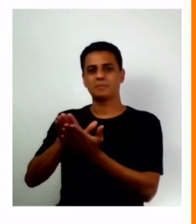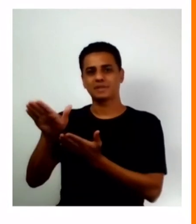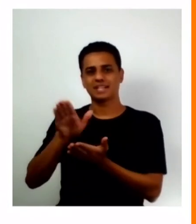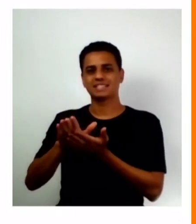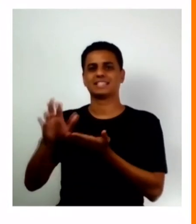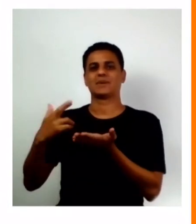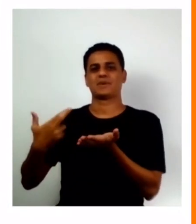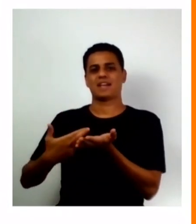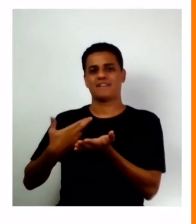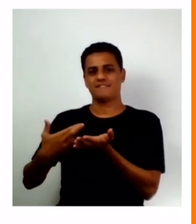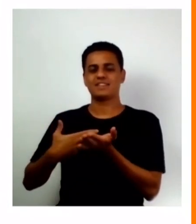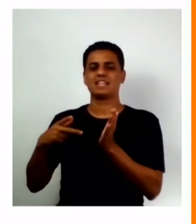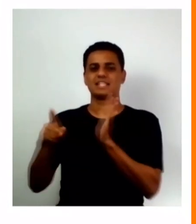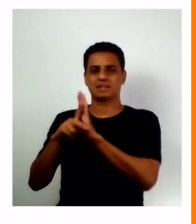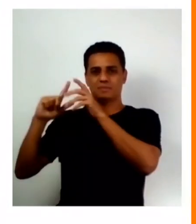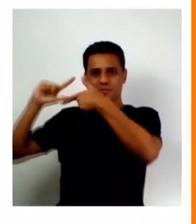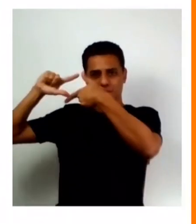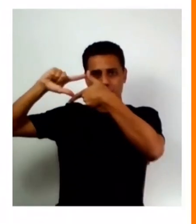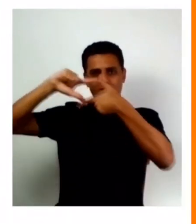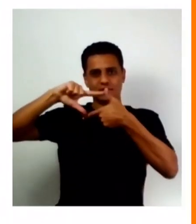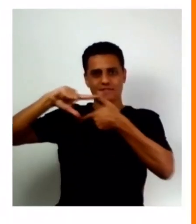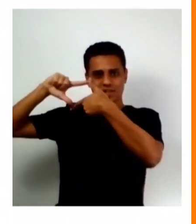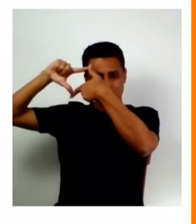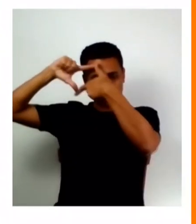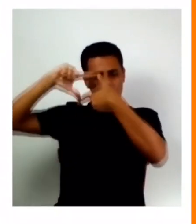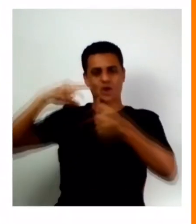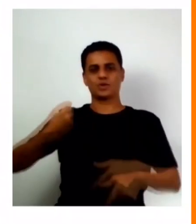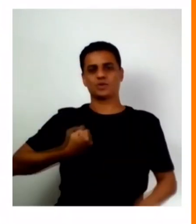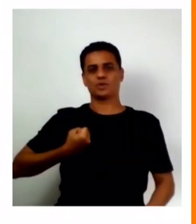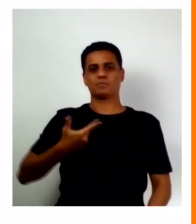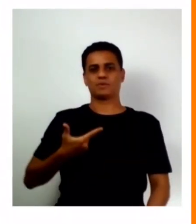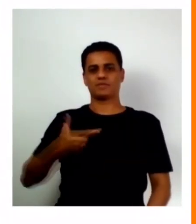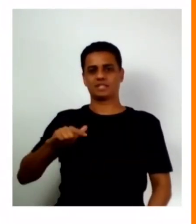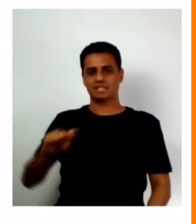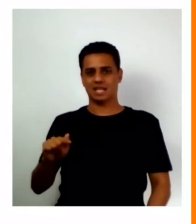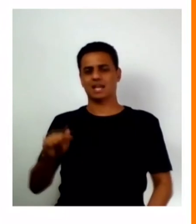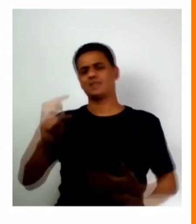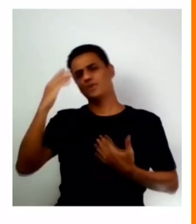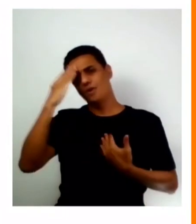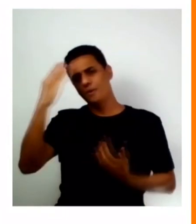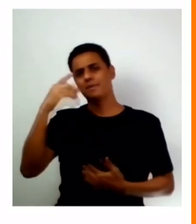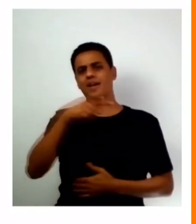observatório número 27. Agradecer aos alunos por acompanharem